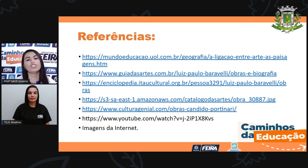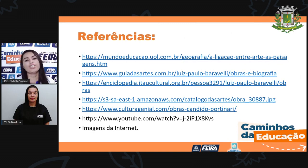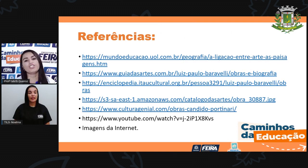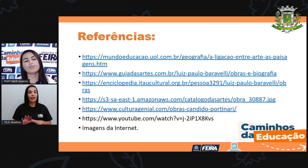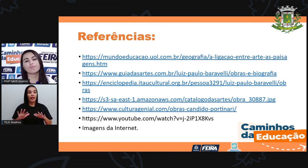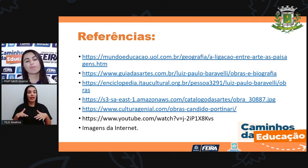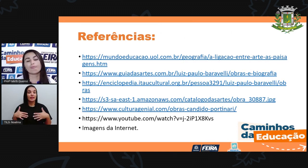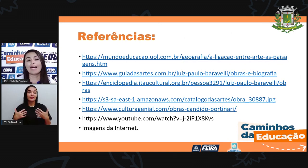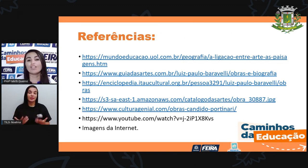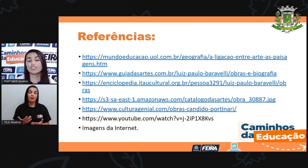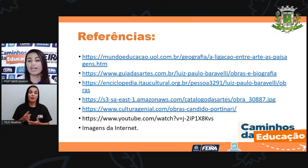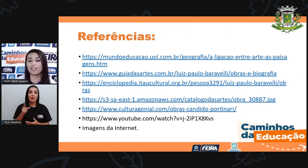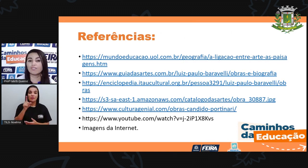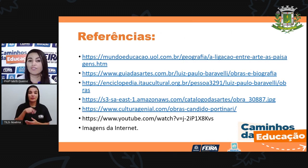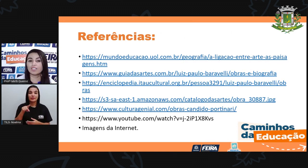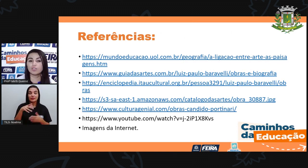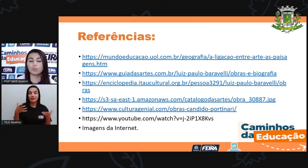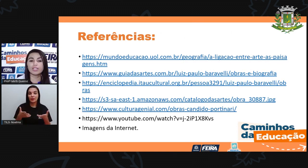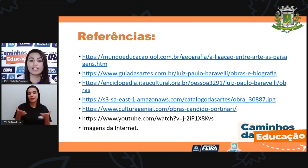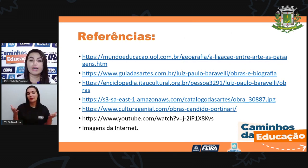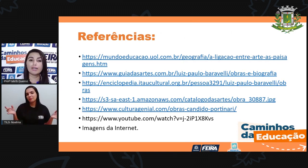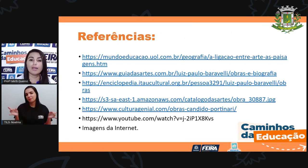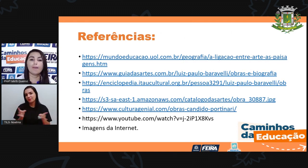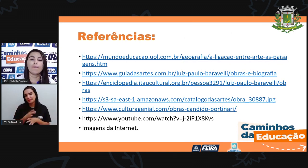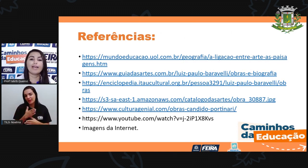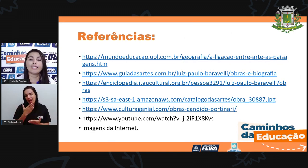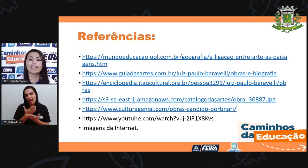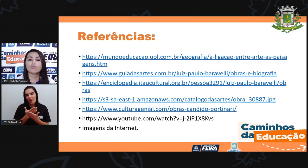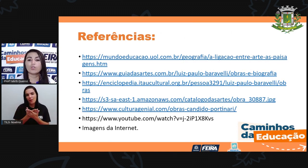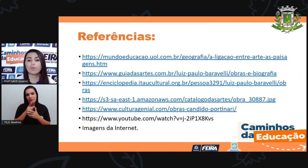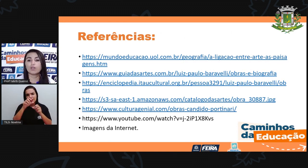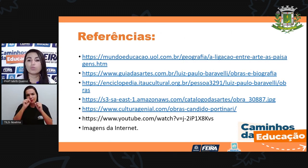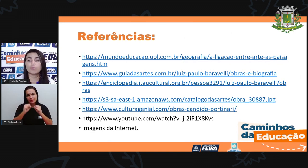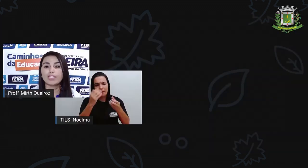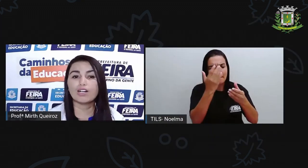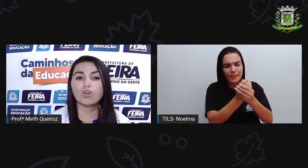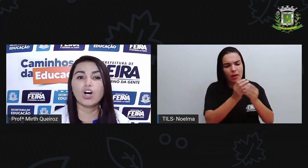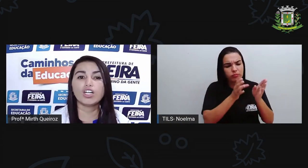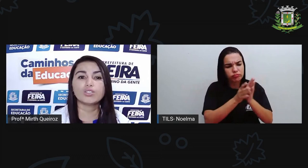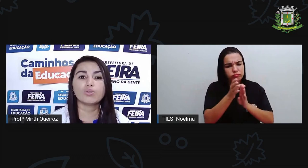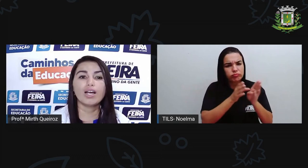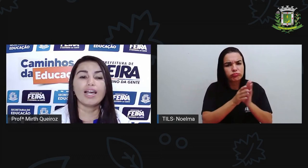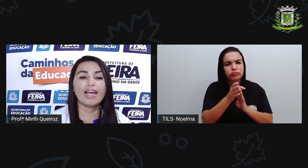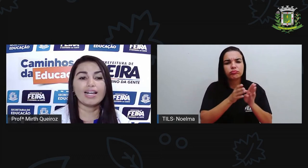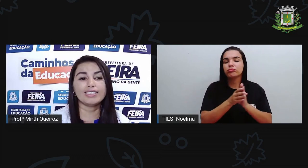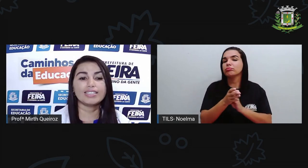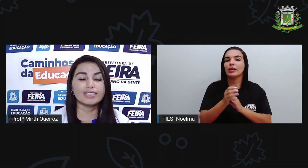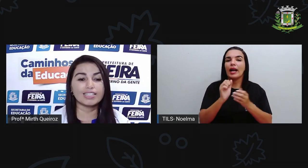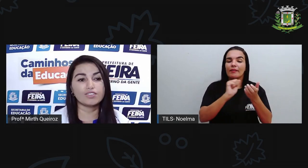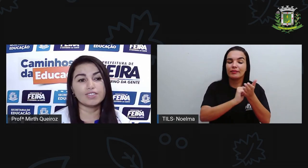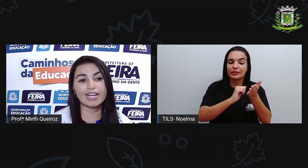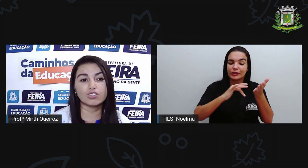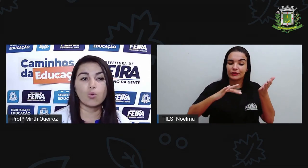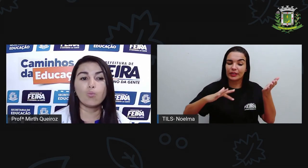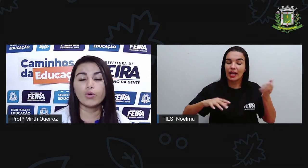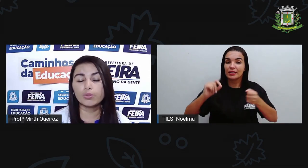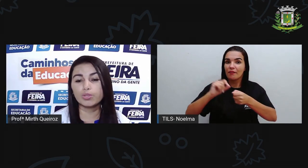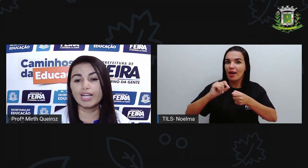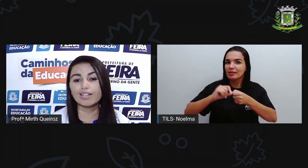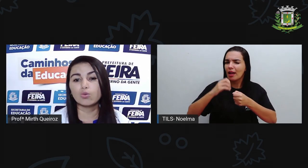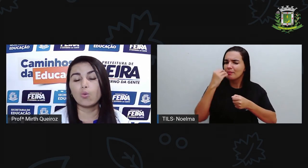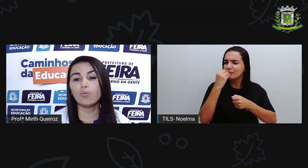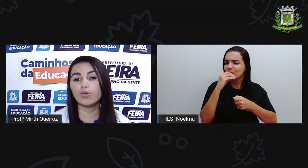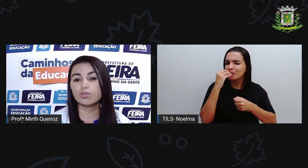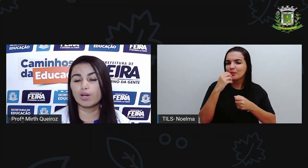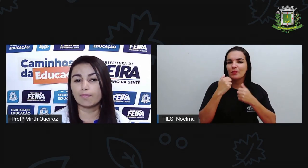Bom, gente, a nossa aula vai ficando por aqui. Pegue lá o seu percurso pedagógico, realize essas atividades com muito